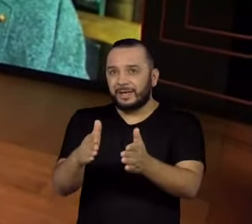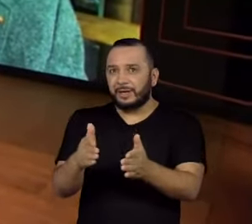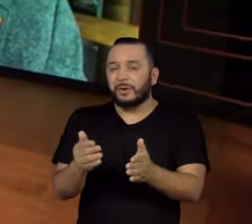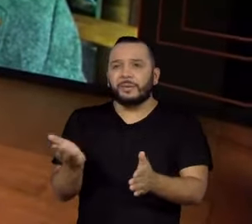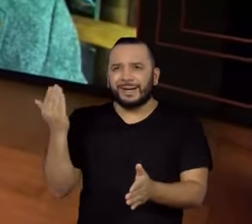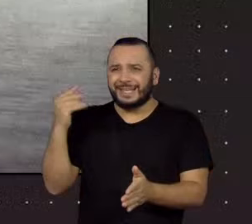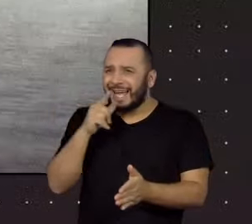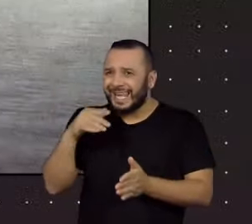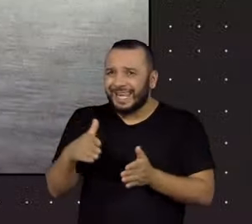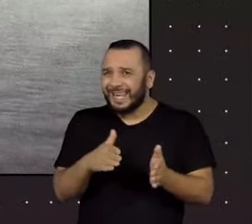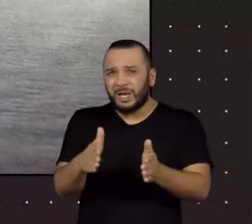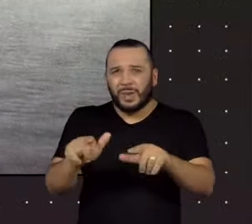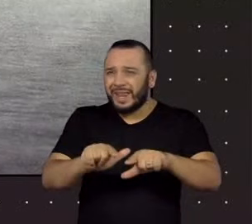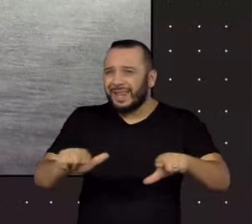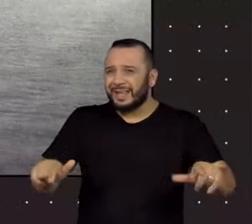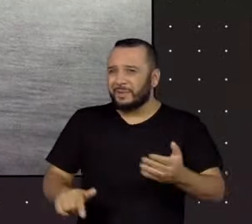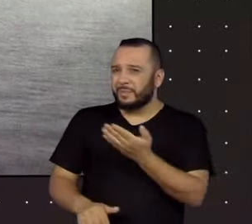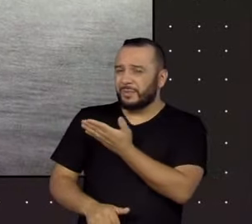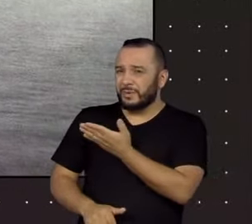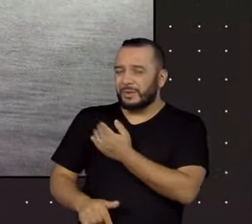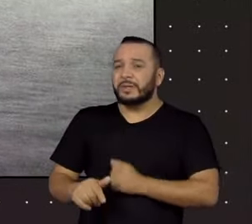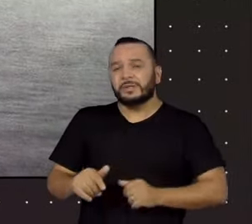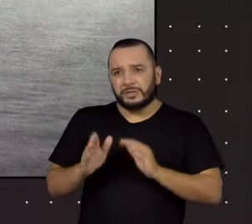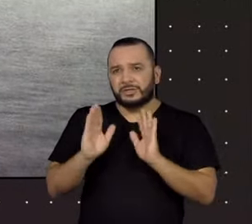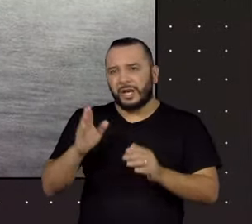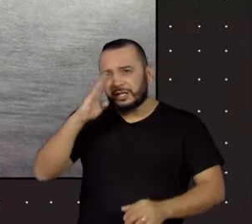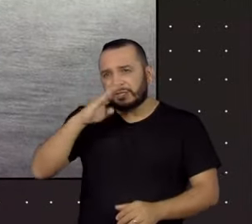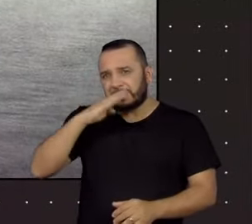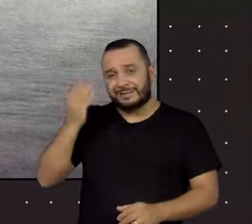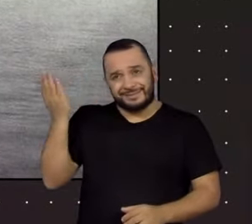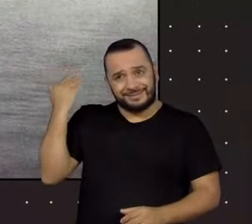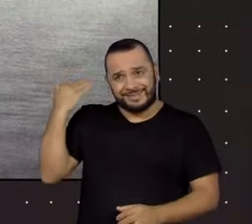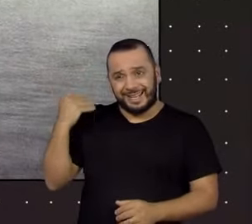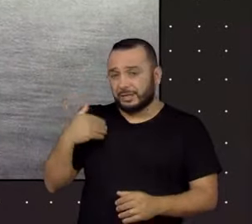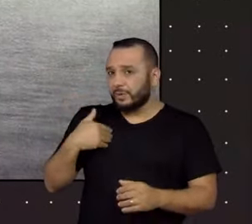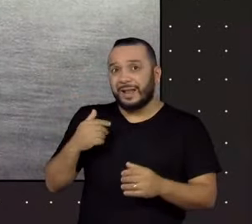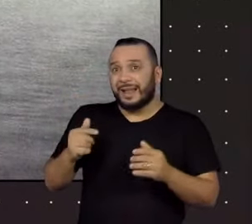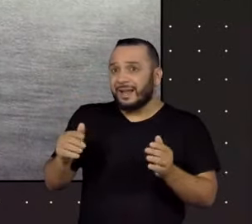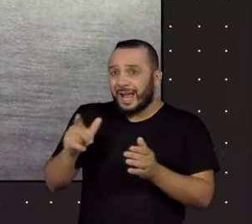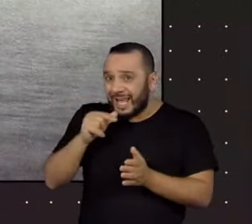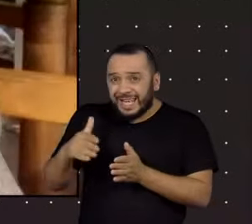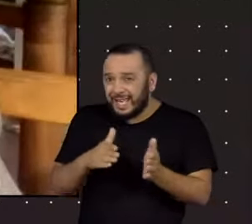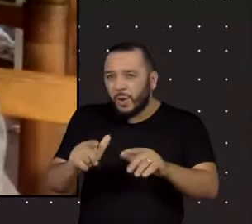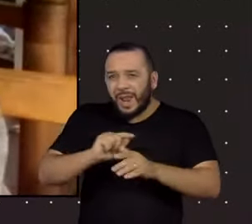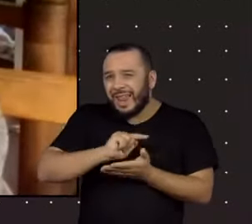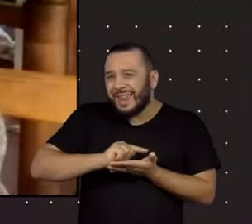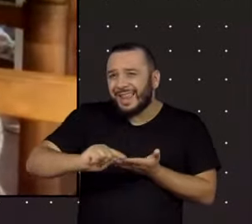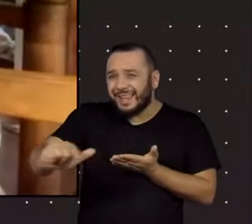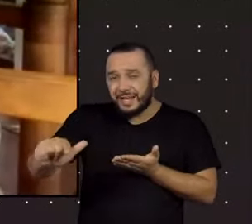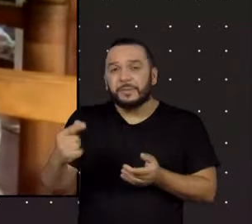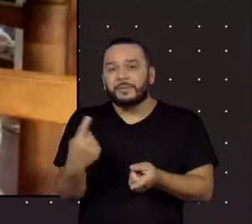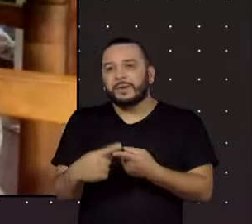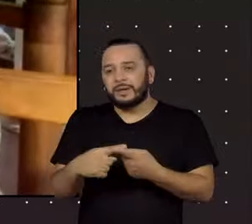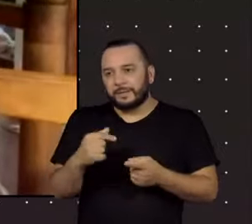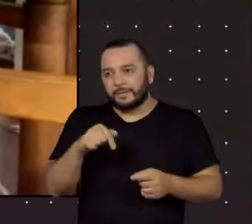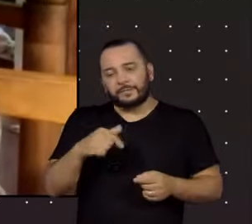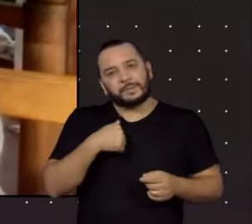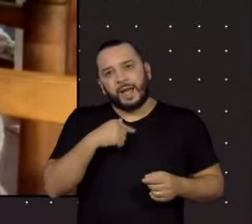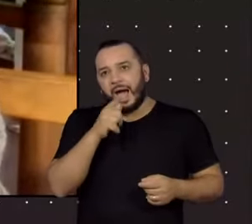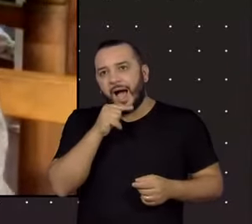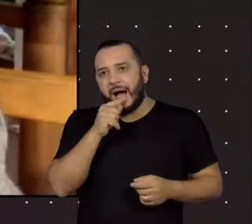as águas tão cristalinas, que a companhia inglesa de estradas de ferro resolveu fazer uma filial aí na Lapa, porque aí essa água do rio